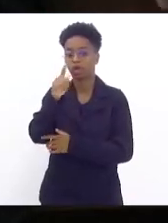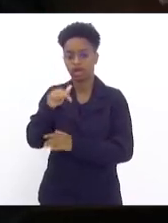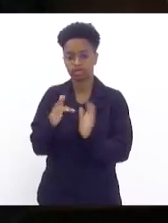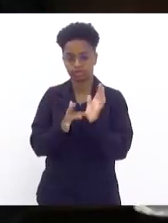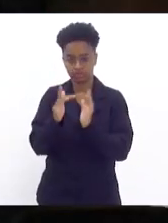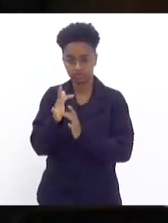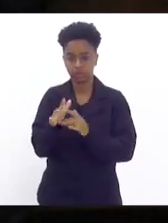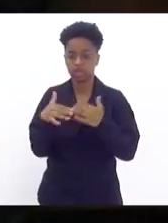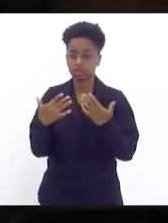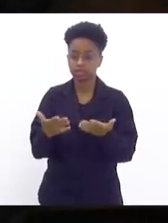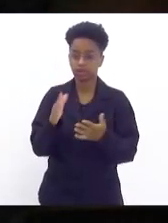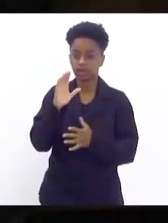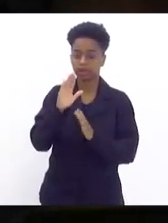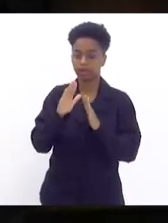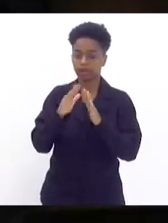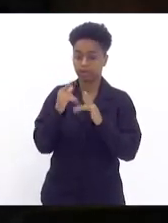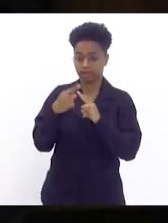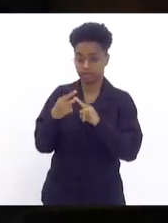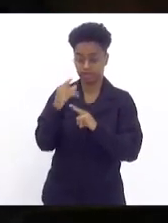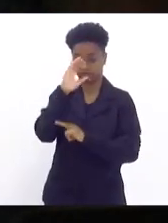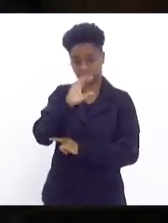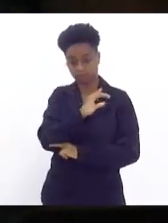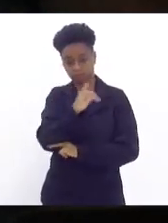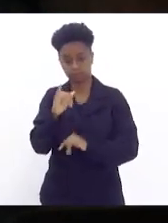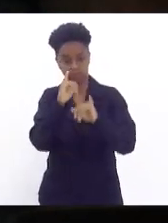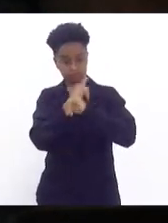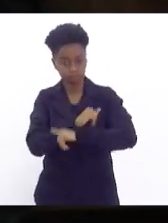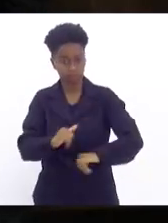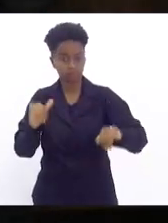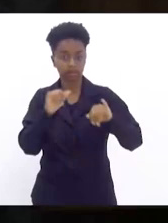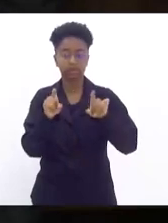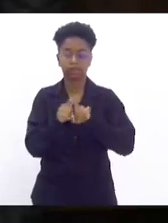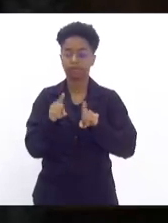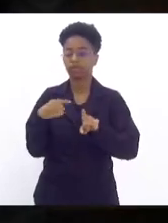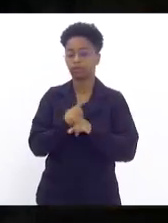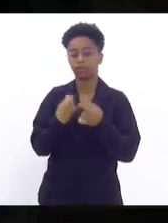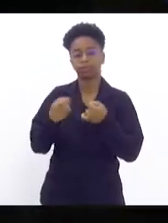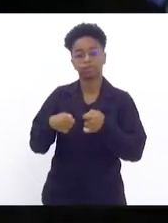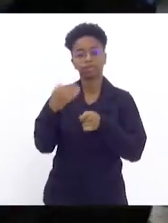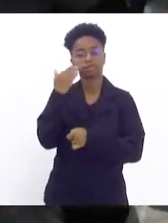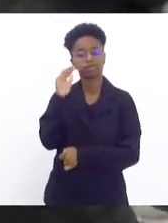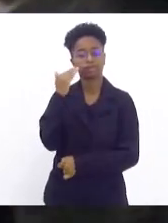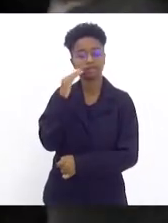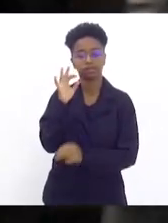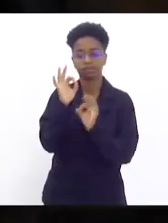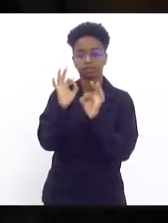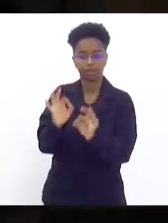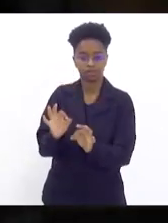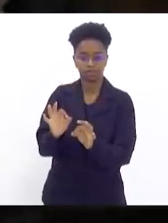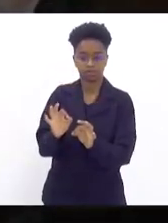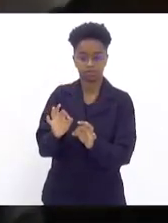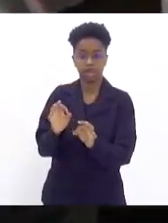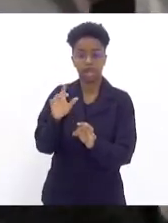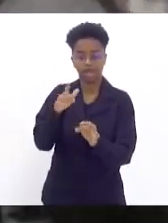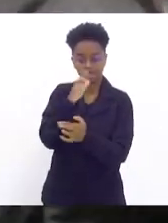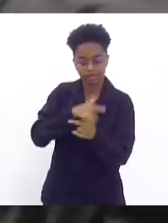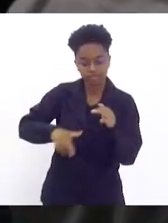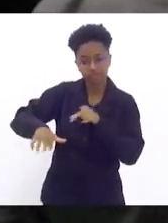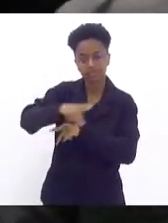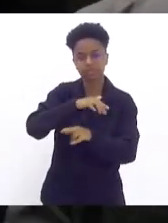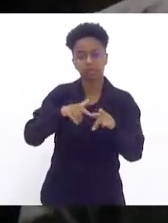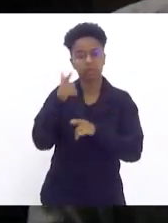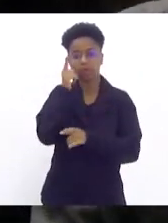Cristo a Igreja Católica prega isso e nós cada vez mais precisamos entender que na diversidade nós temos